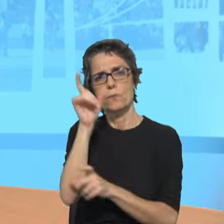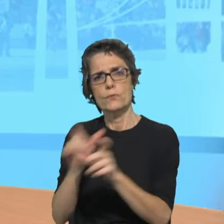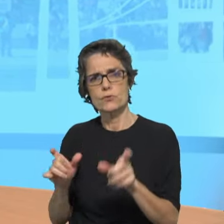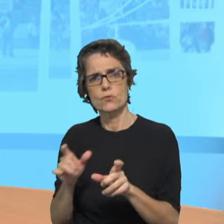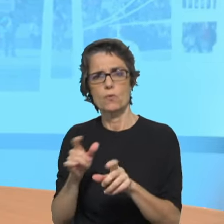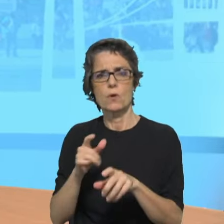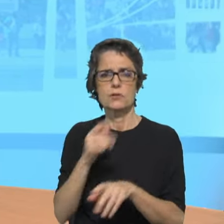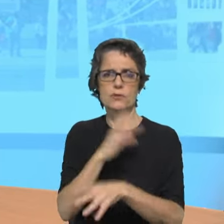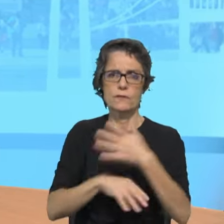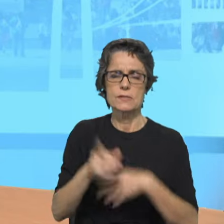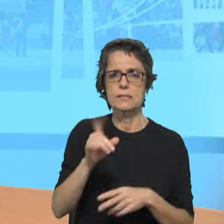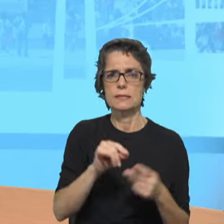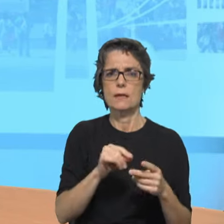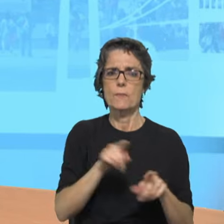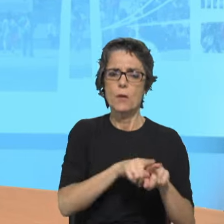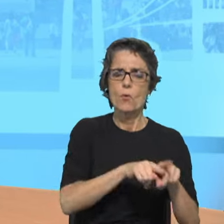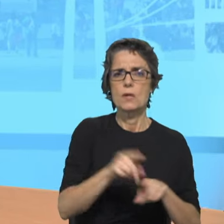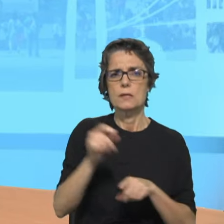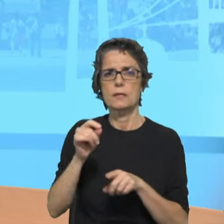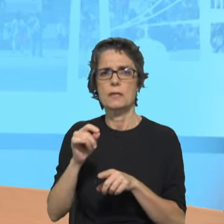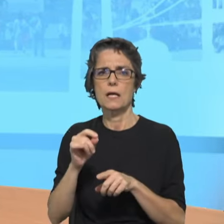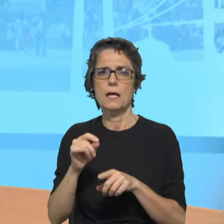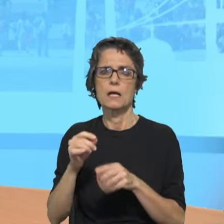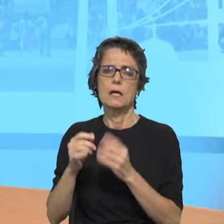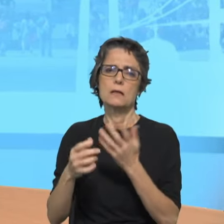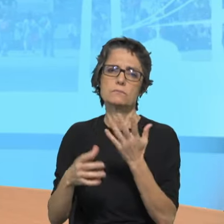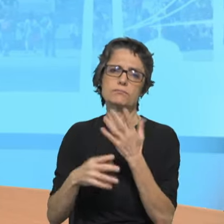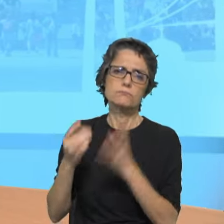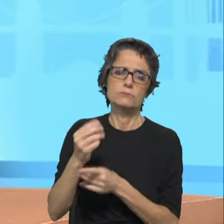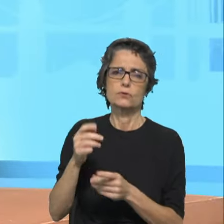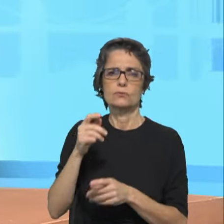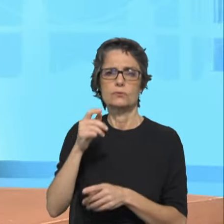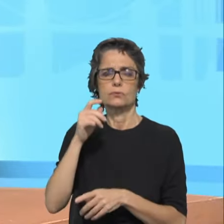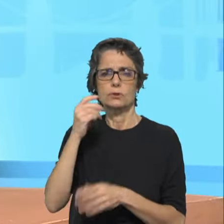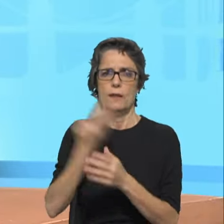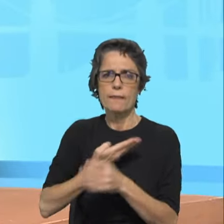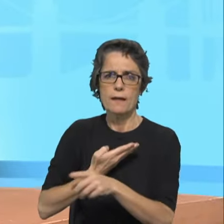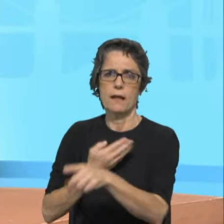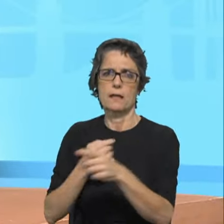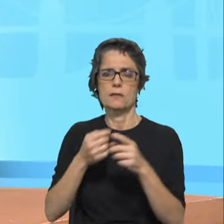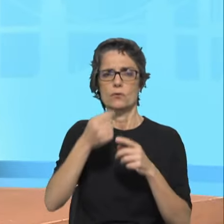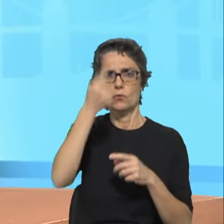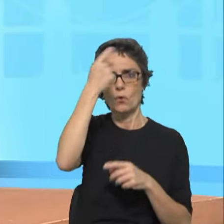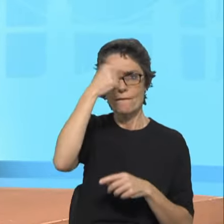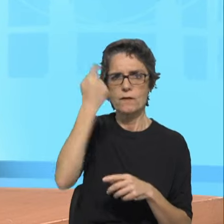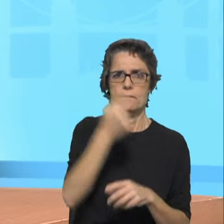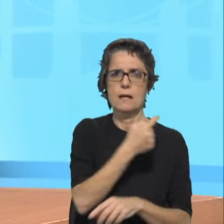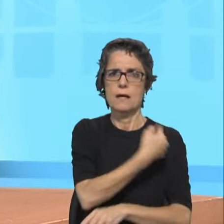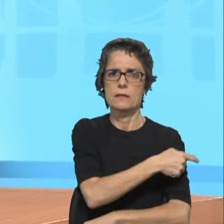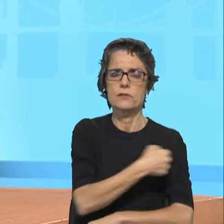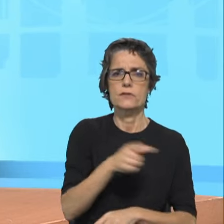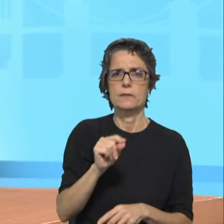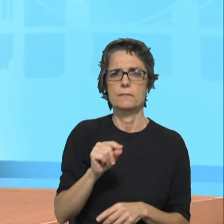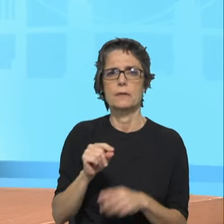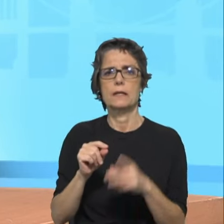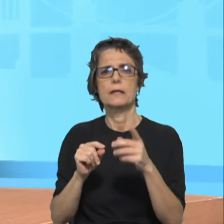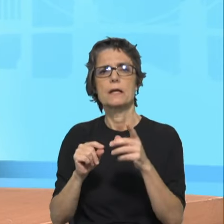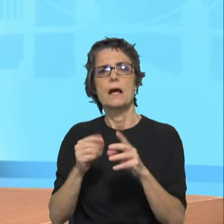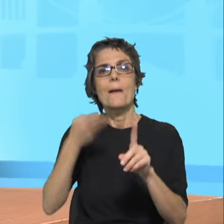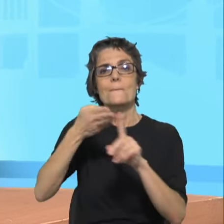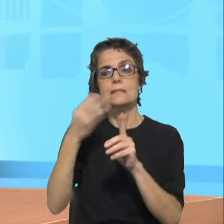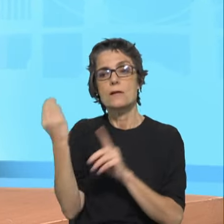e a jurisprudência, a investigação climática, a geografia, a enfermagem, a experiência também dos jovens da Missão País, que foi